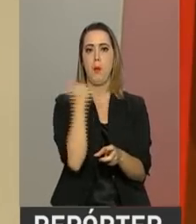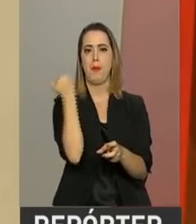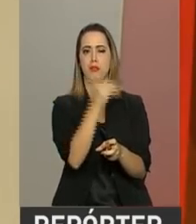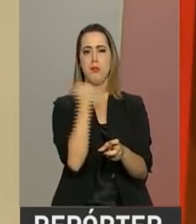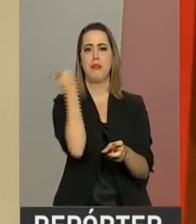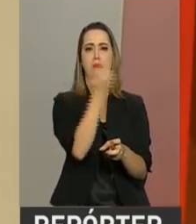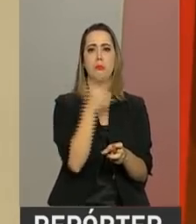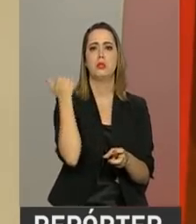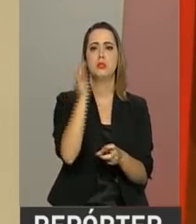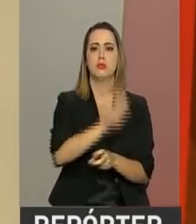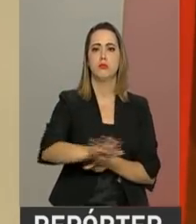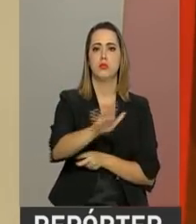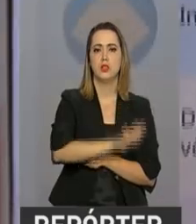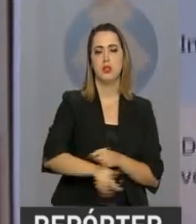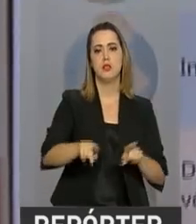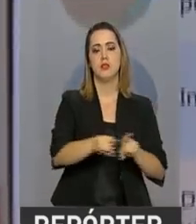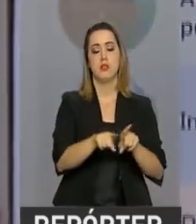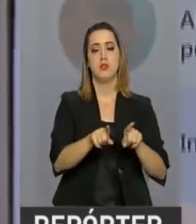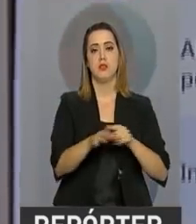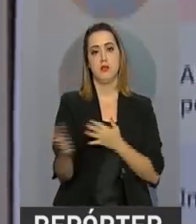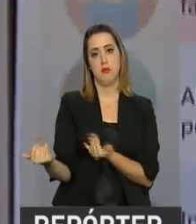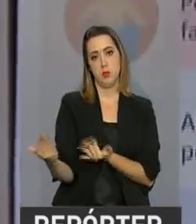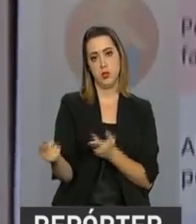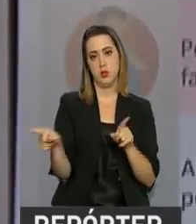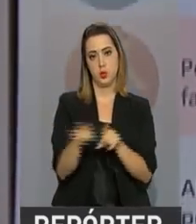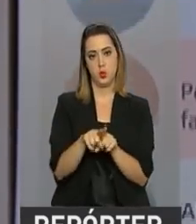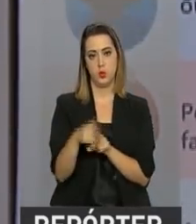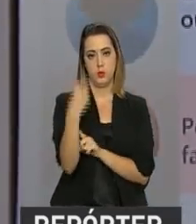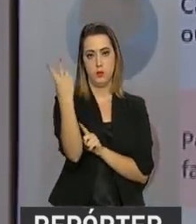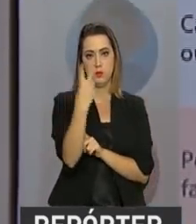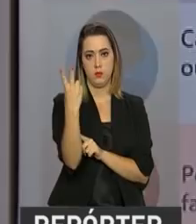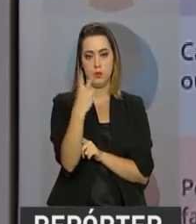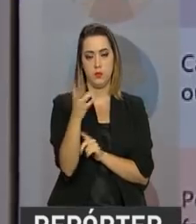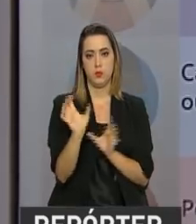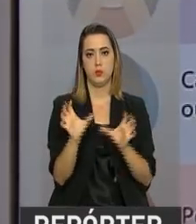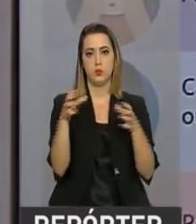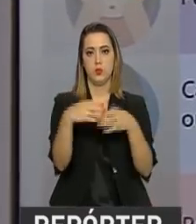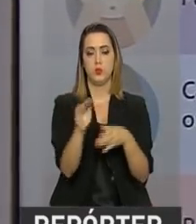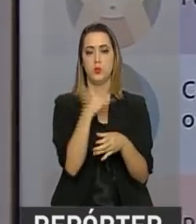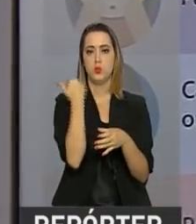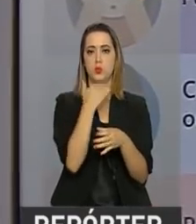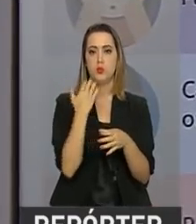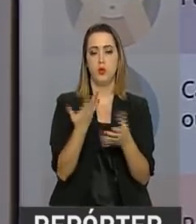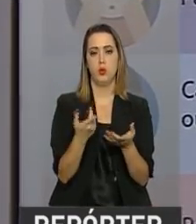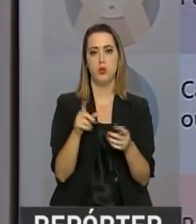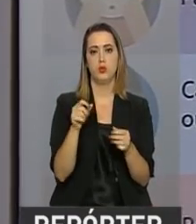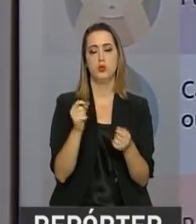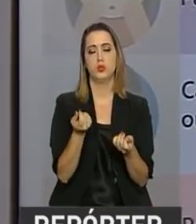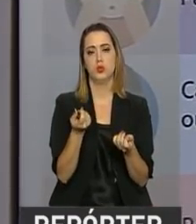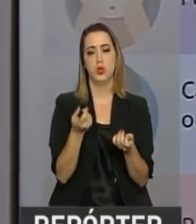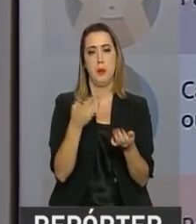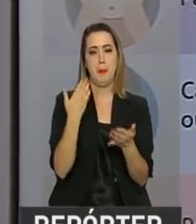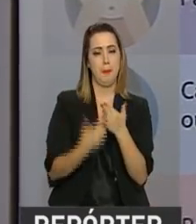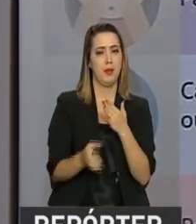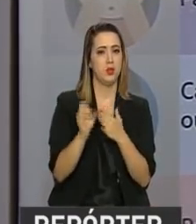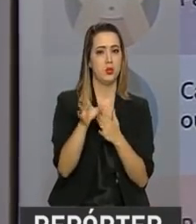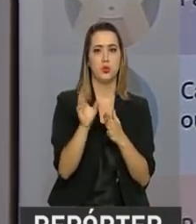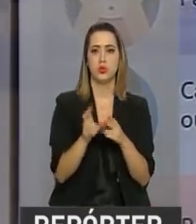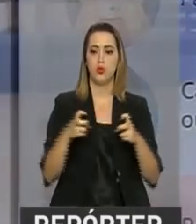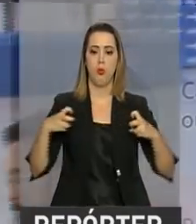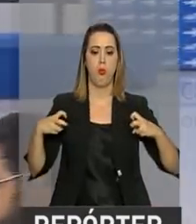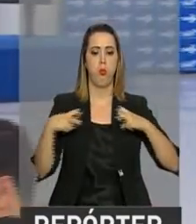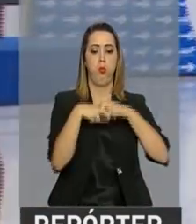crianças e adolescentes no Brasil e a segunda causa de óbito nesse grupo atrasa apenas de acidentes e mortes